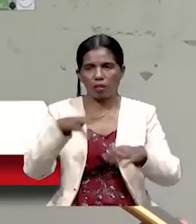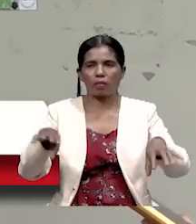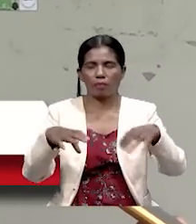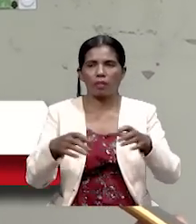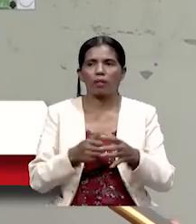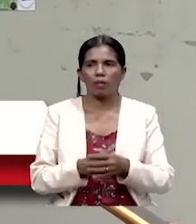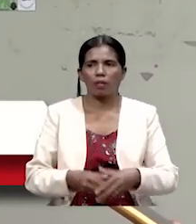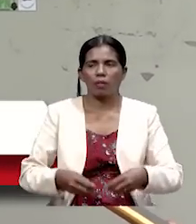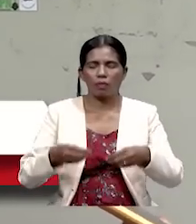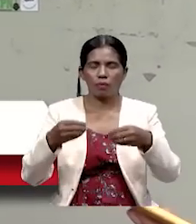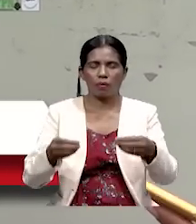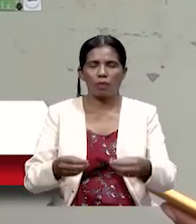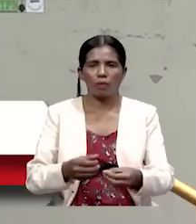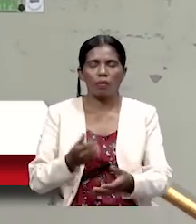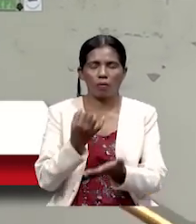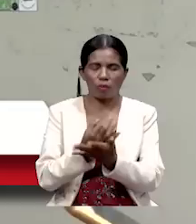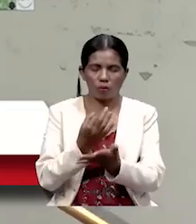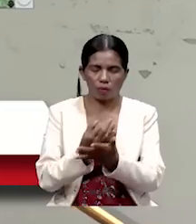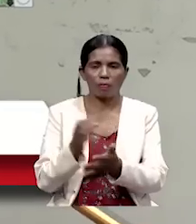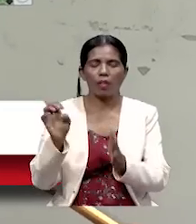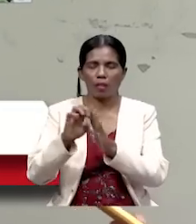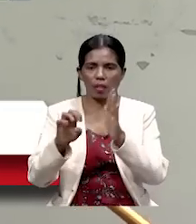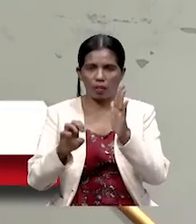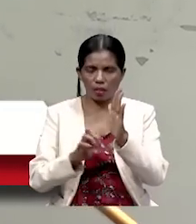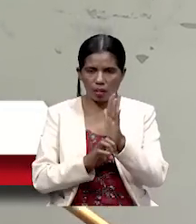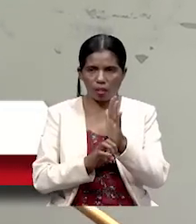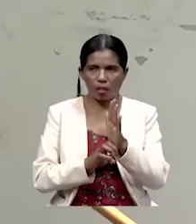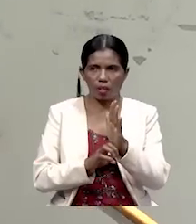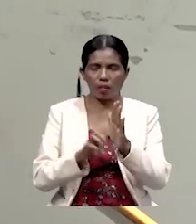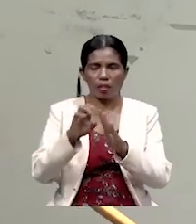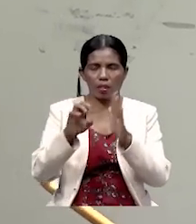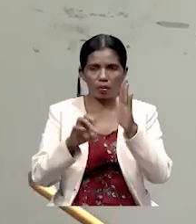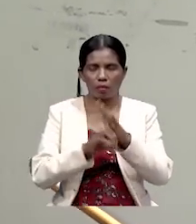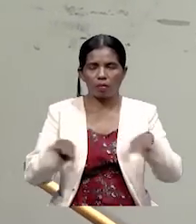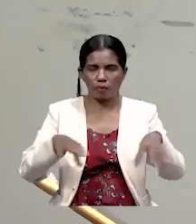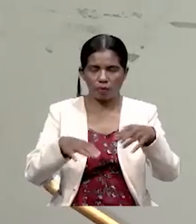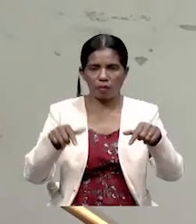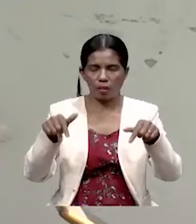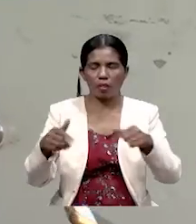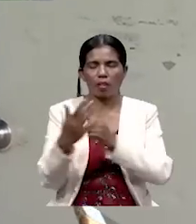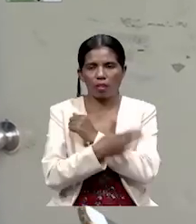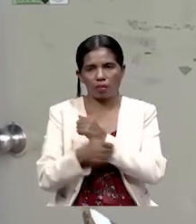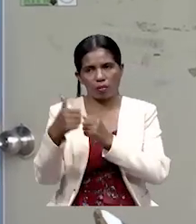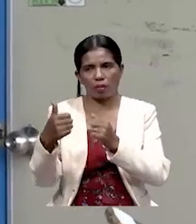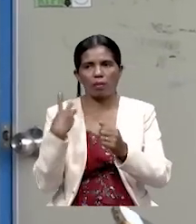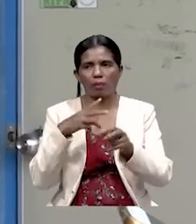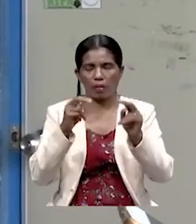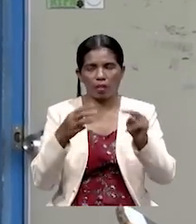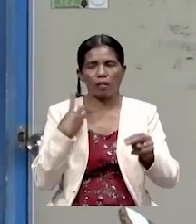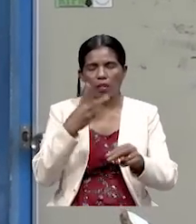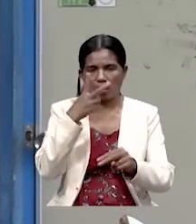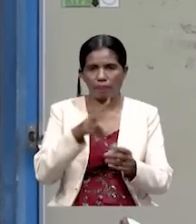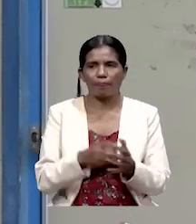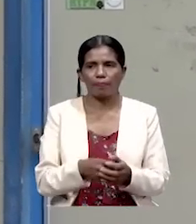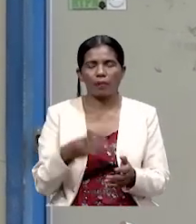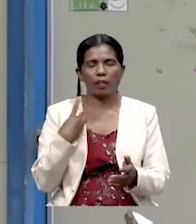for receitas boa mas está primeiro receitas não é que está mais está nem você trabalhador ser não é que serviço ele. E nem precisa ir tare. Ah, nem vai